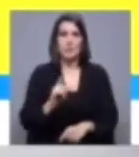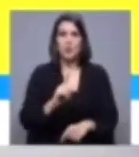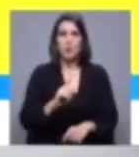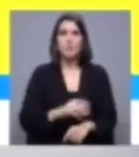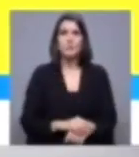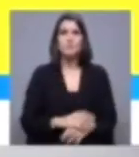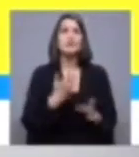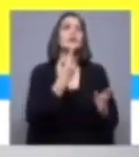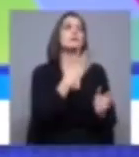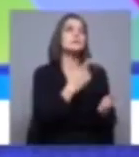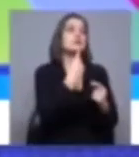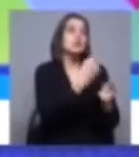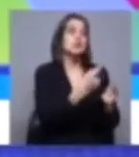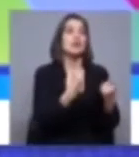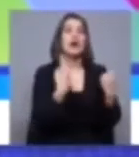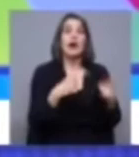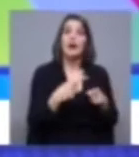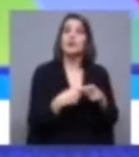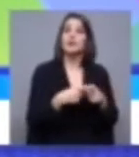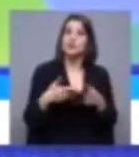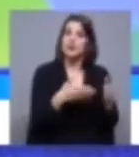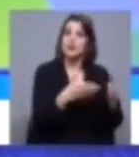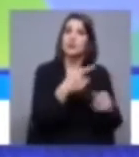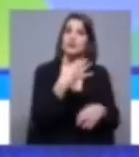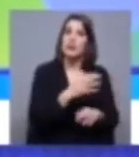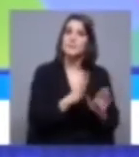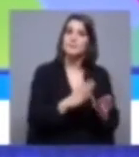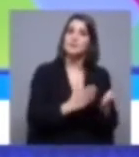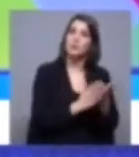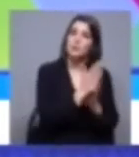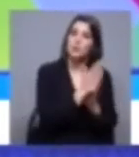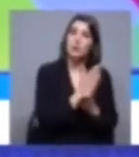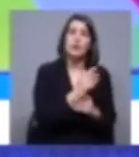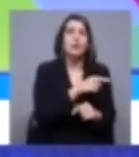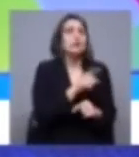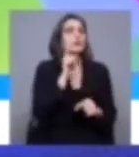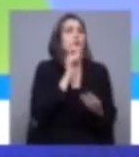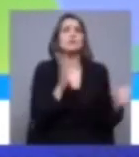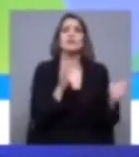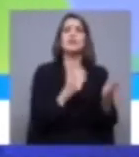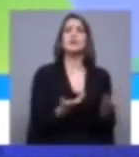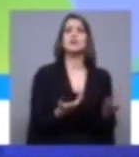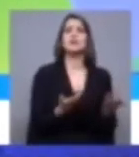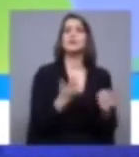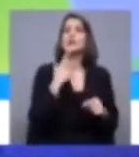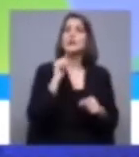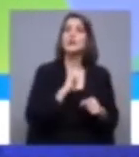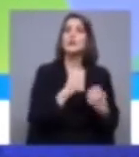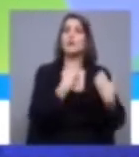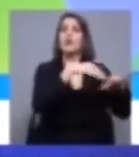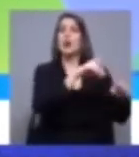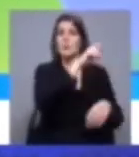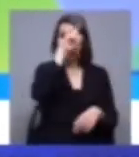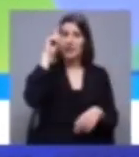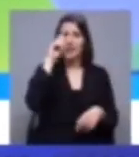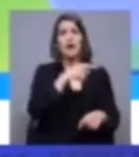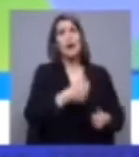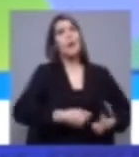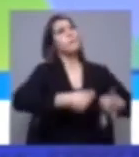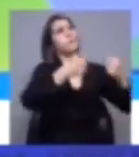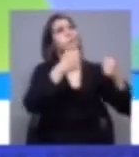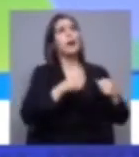é dizer o seguinte. Há interesses estratégicos que a TAP tem que assegurar. E isso é inevitável. Não podemos simplesmente deixar que Madrid se torne o centro